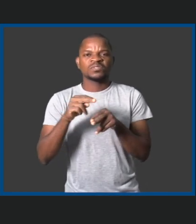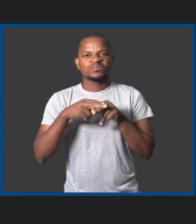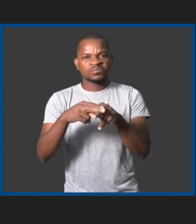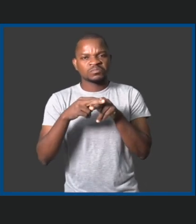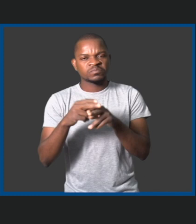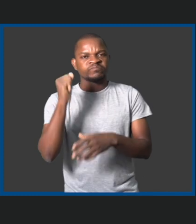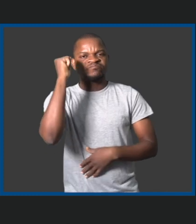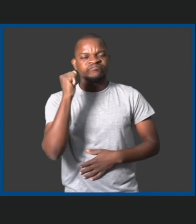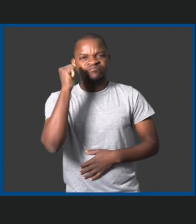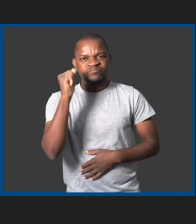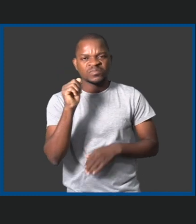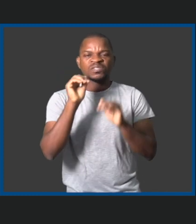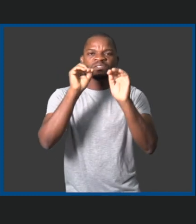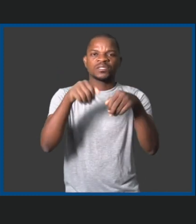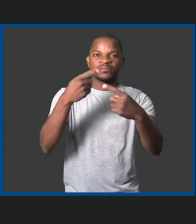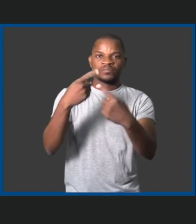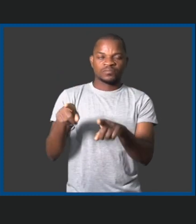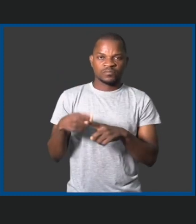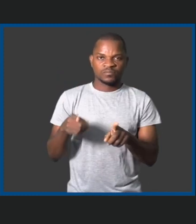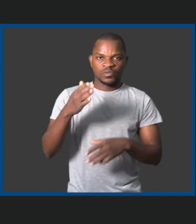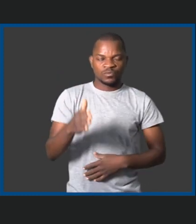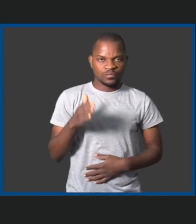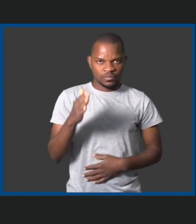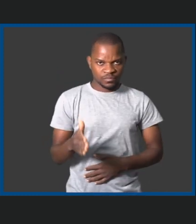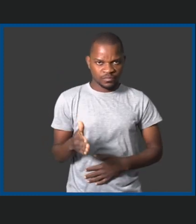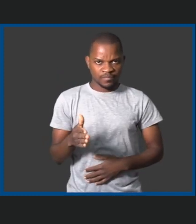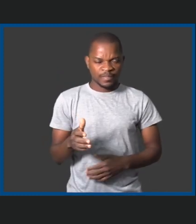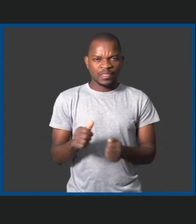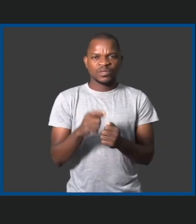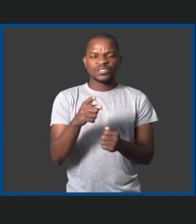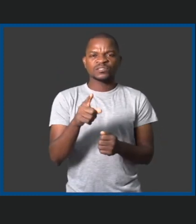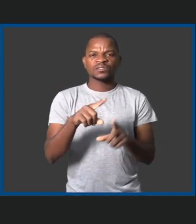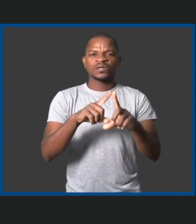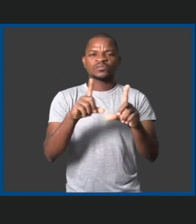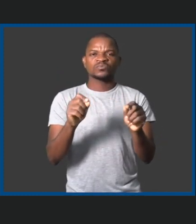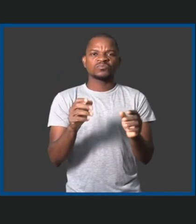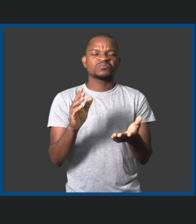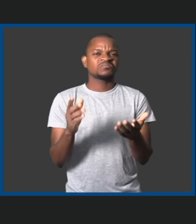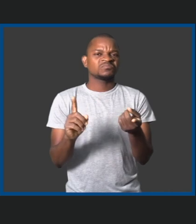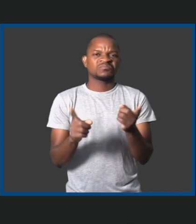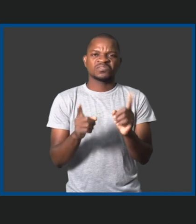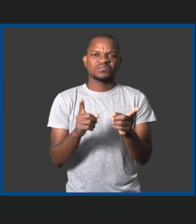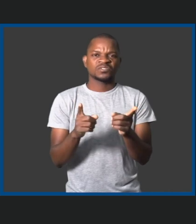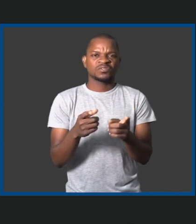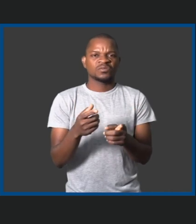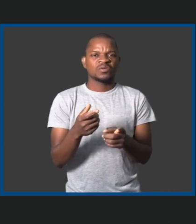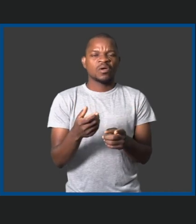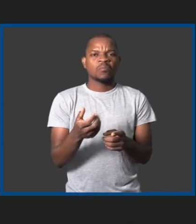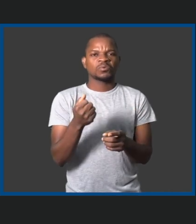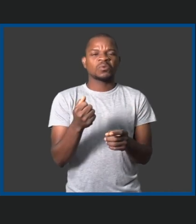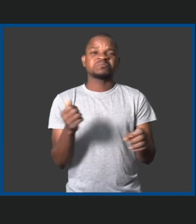movimentar, para se ver, transporte público, o semicoletivo, comboio, não evita que